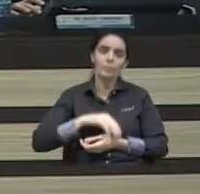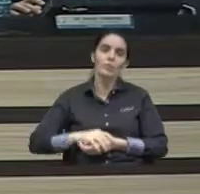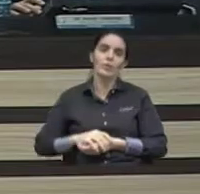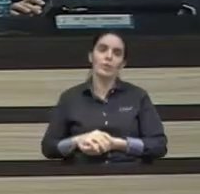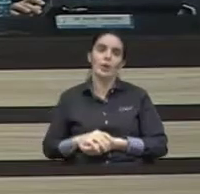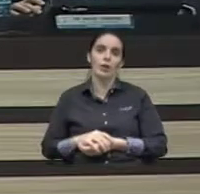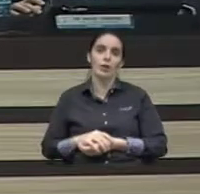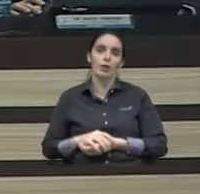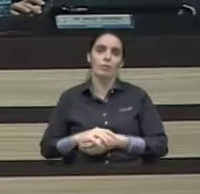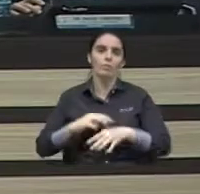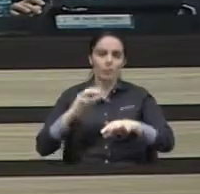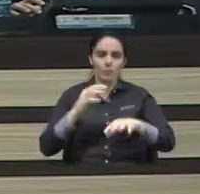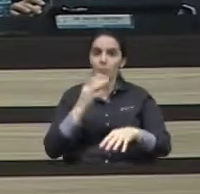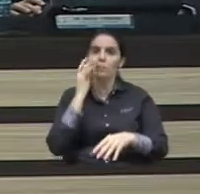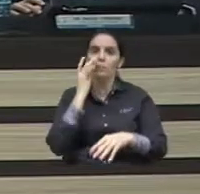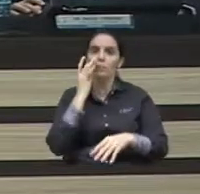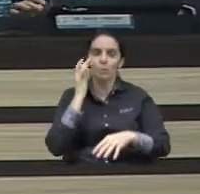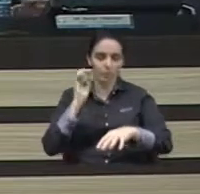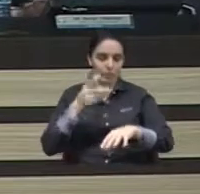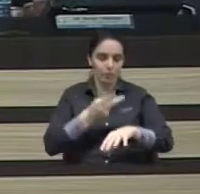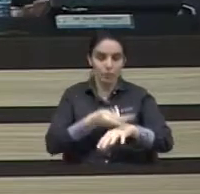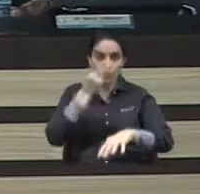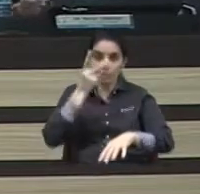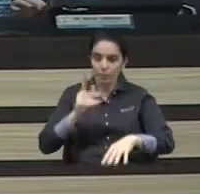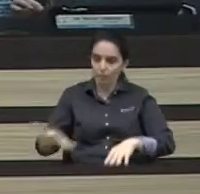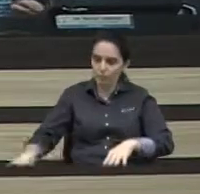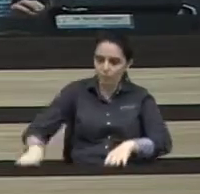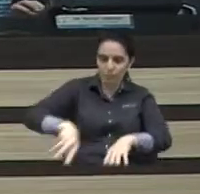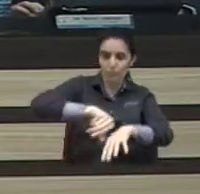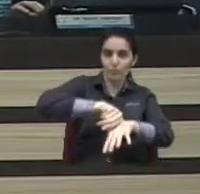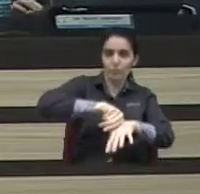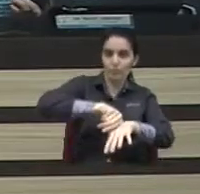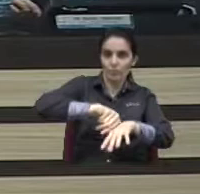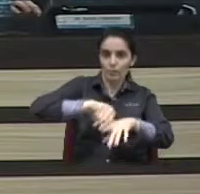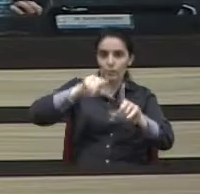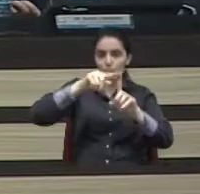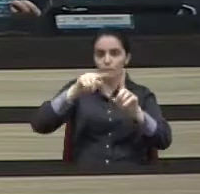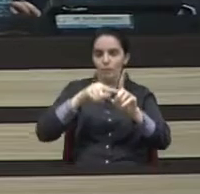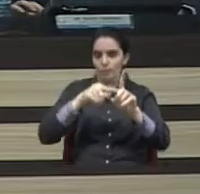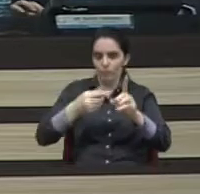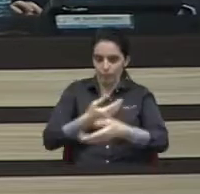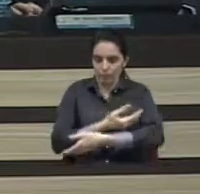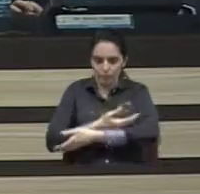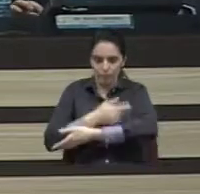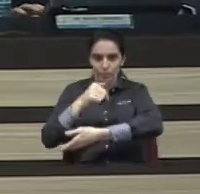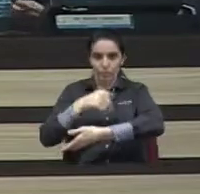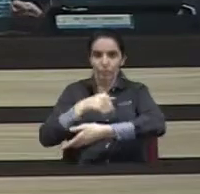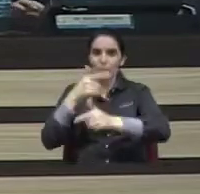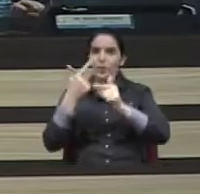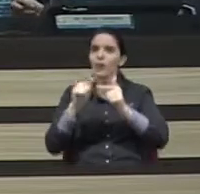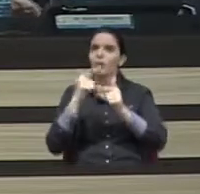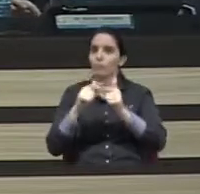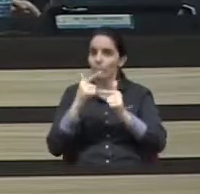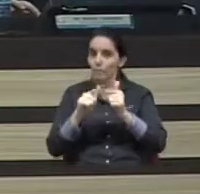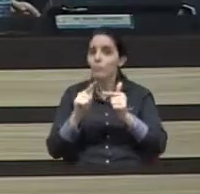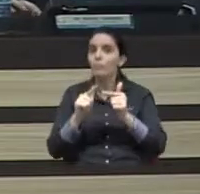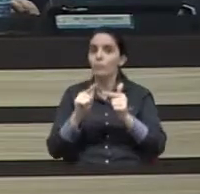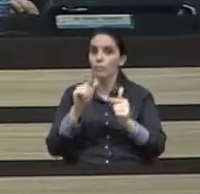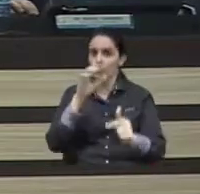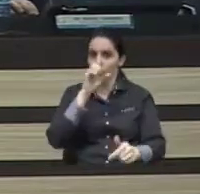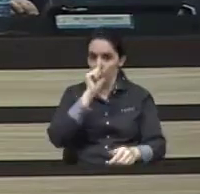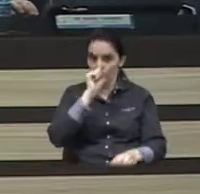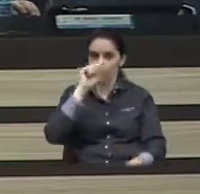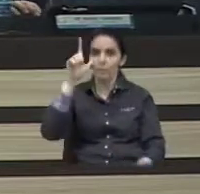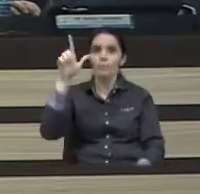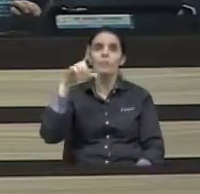alguns metais pesados, e isso pode trazer na questão de malformações congênitas às crianças. E Limeira, ela tem um pouco